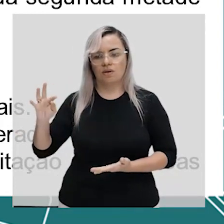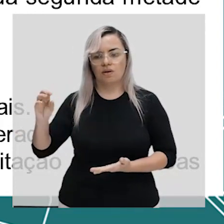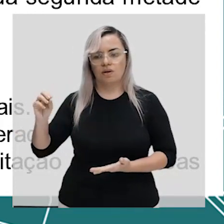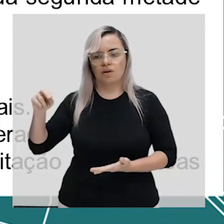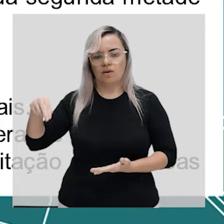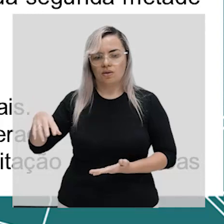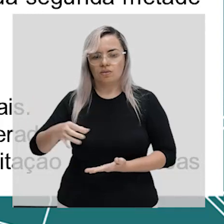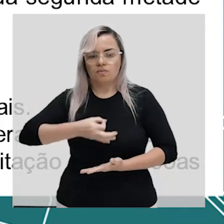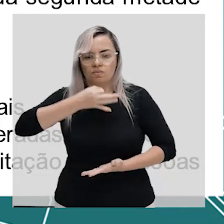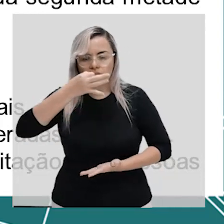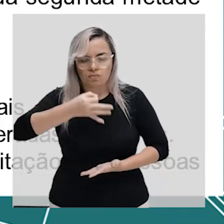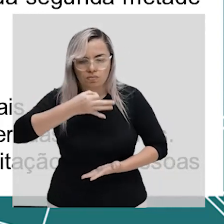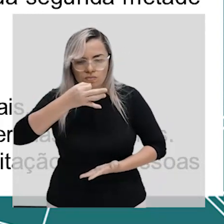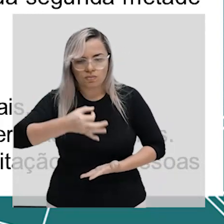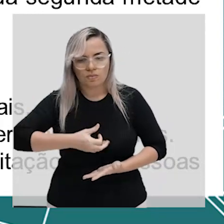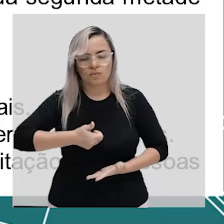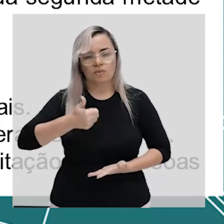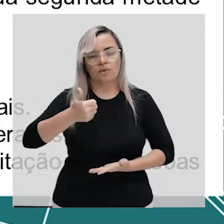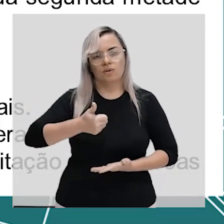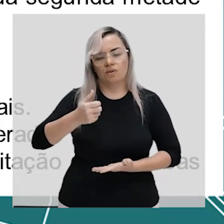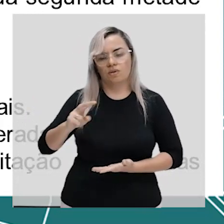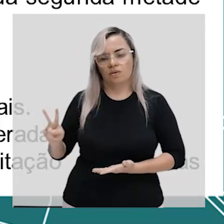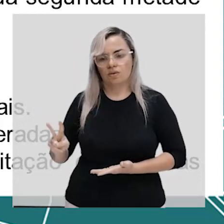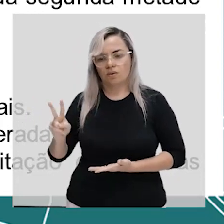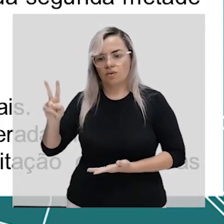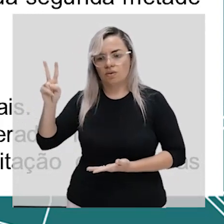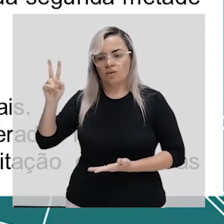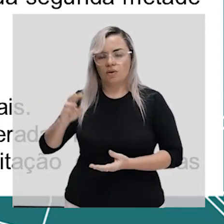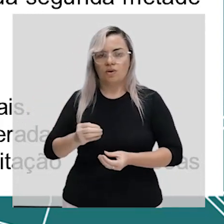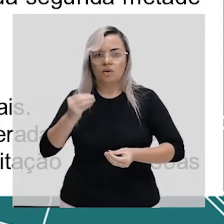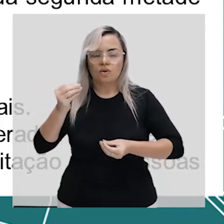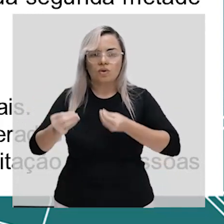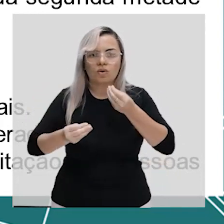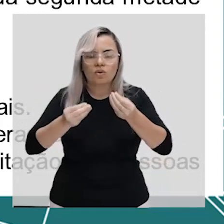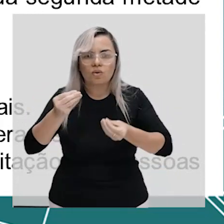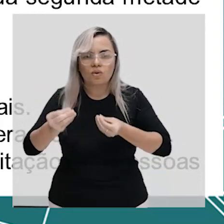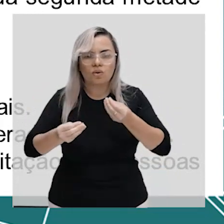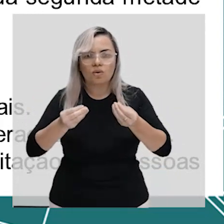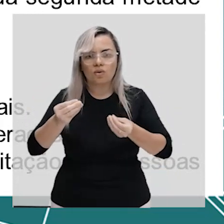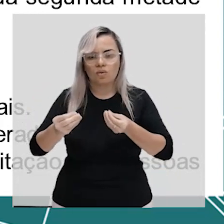com destaque, o valor da reprodução humana controlada,